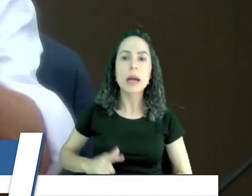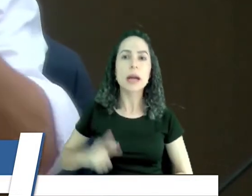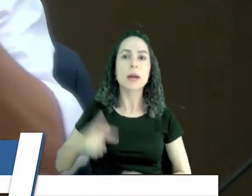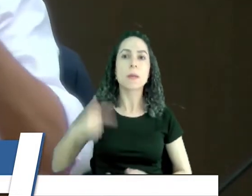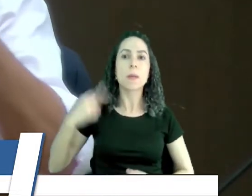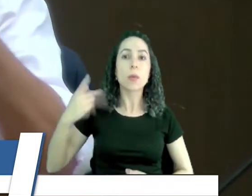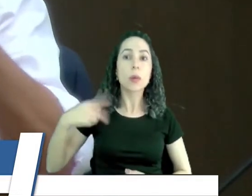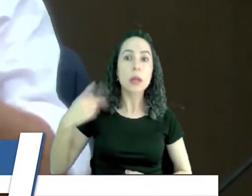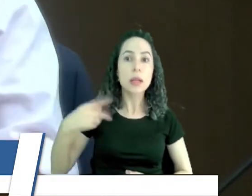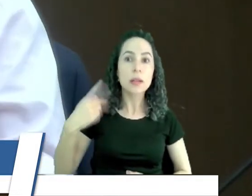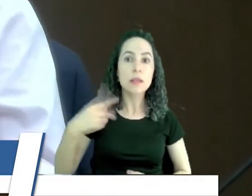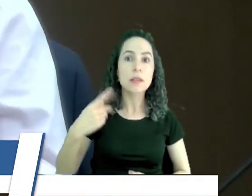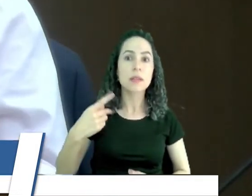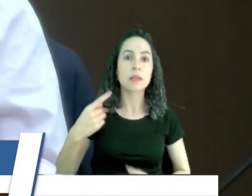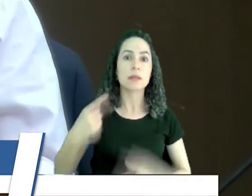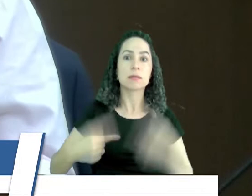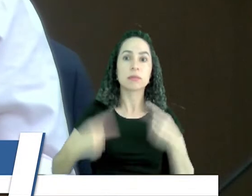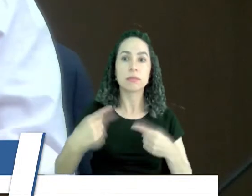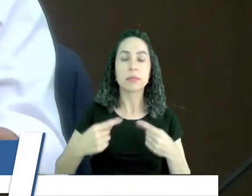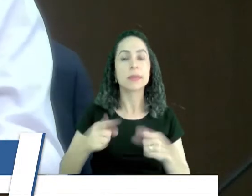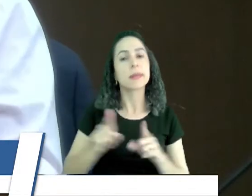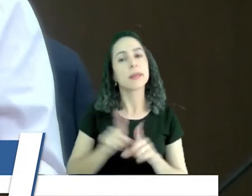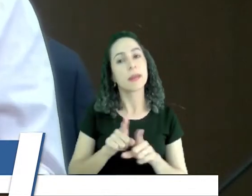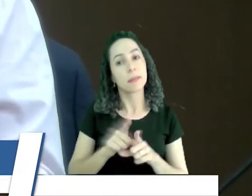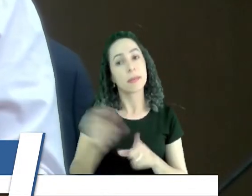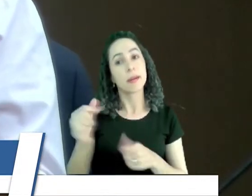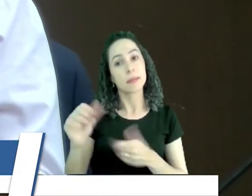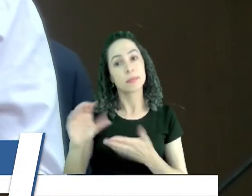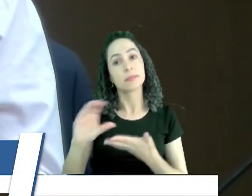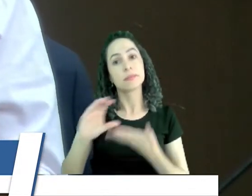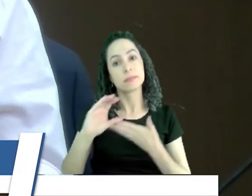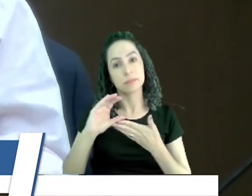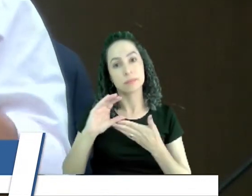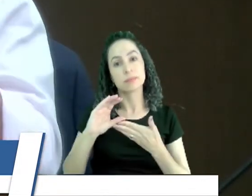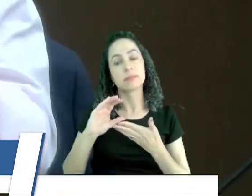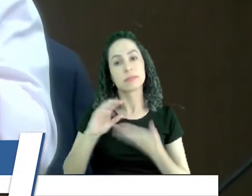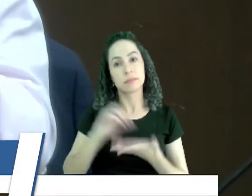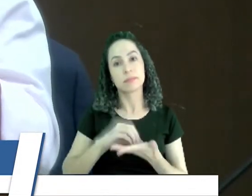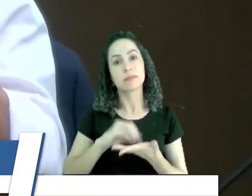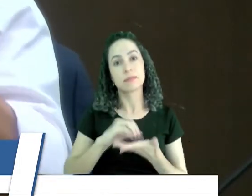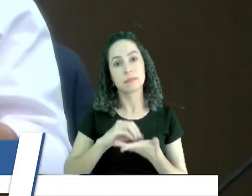política e orçamento. Precisa de orçamento.